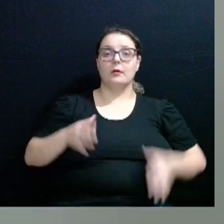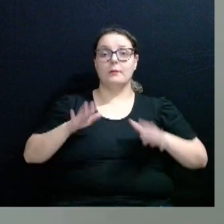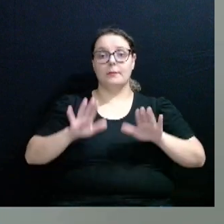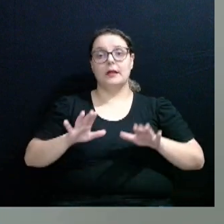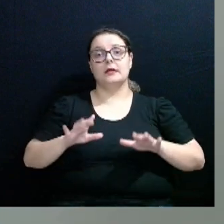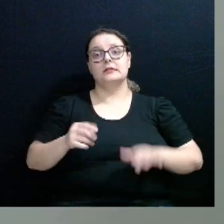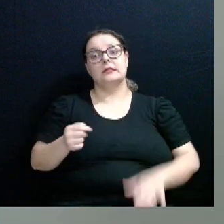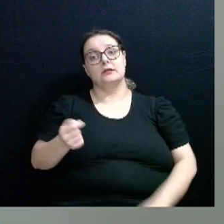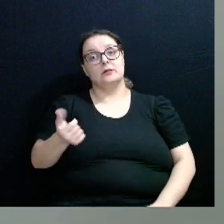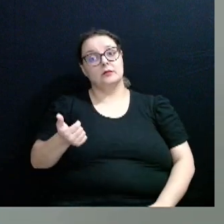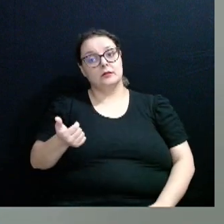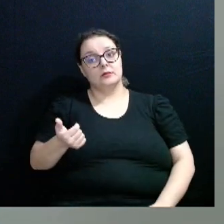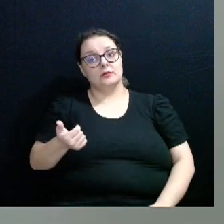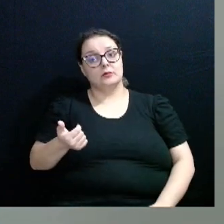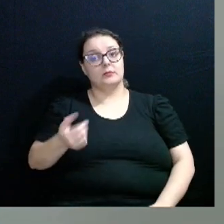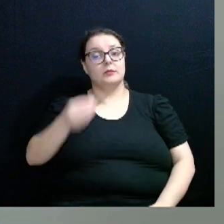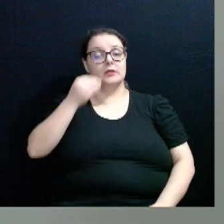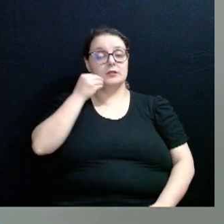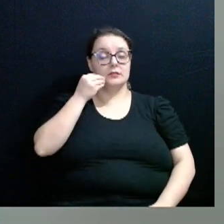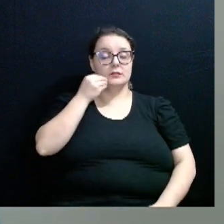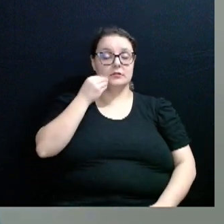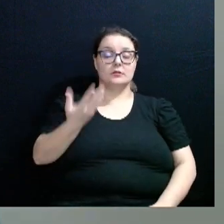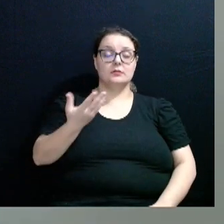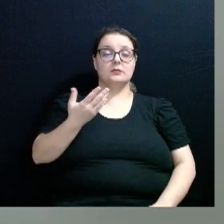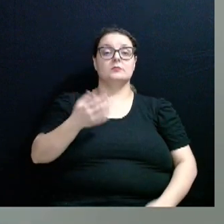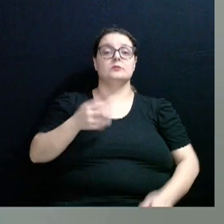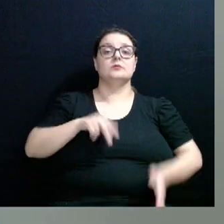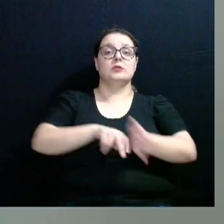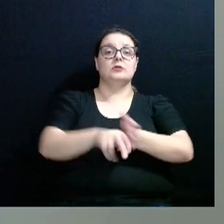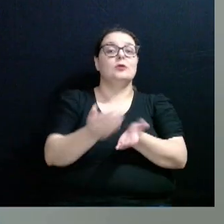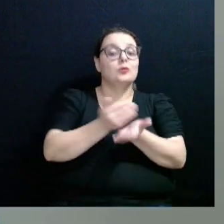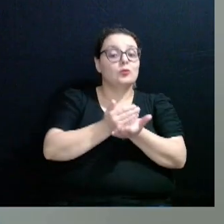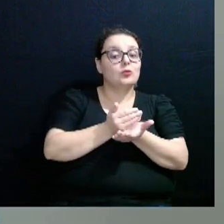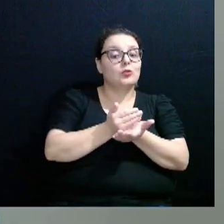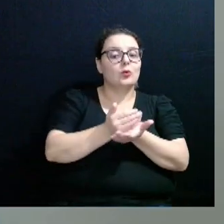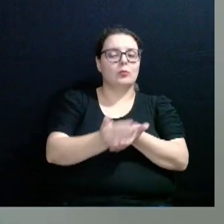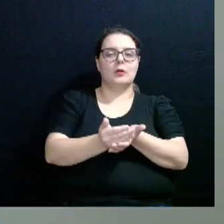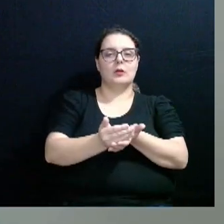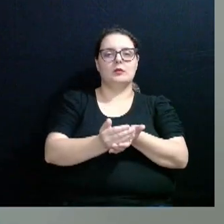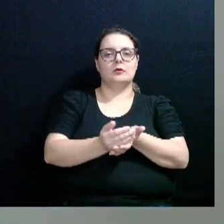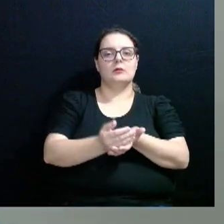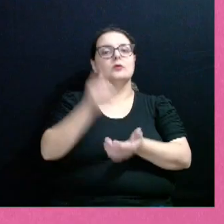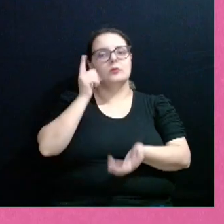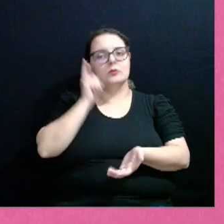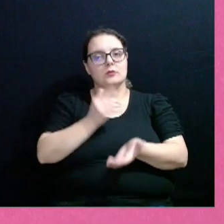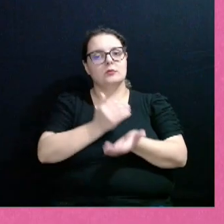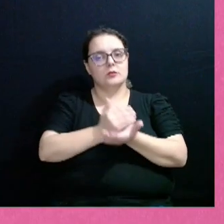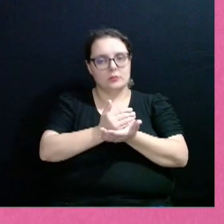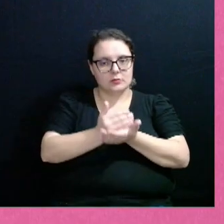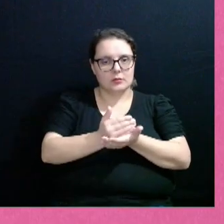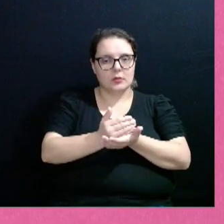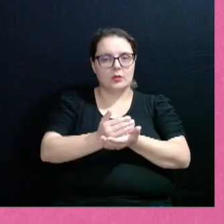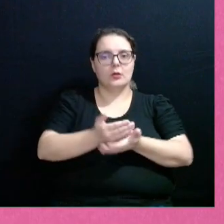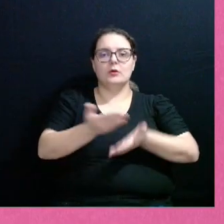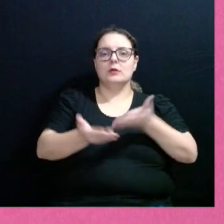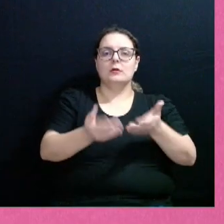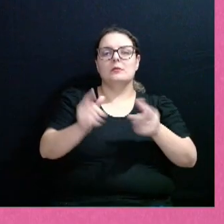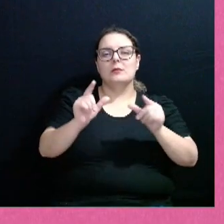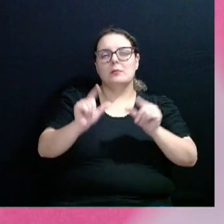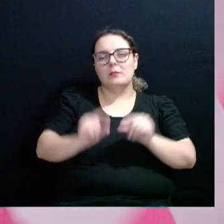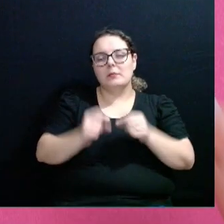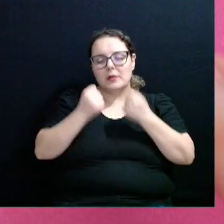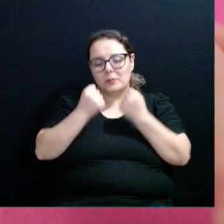E diagnosticar no começo, a gente vai fazer um tratamento muito menos agressivo e a gente vai aumentar